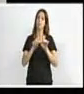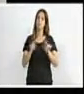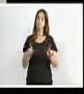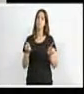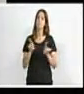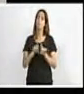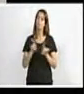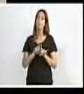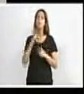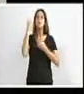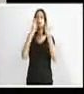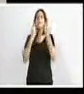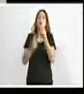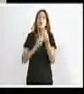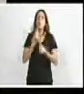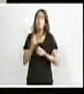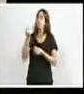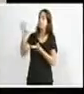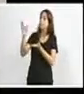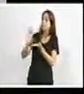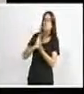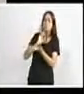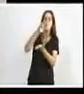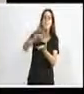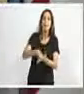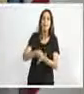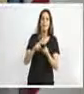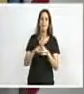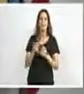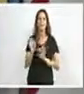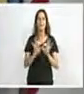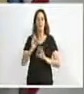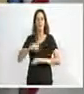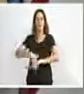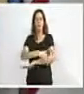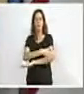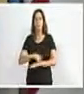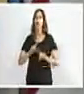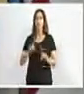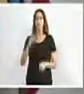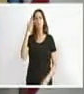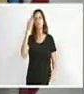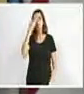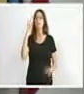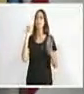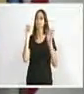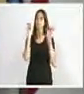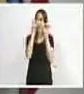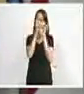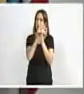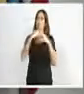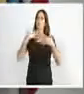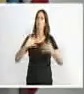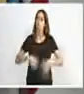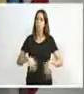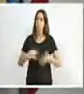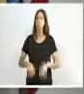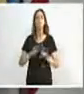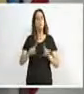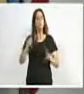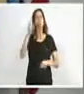da onde vai buscar os recursos para fazer essas manutenção. Mas mesmo com dificuldade, está sendo